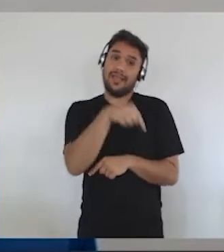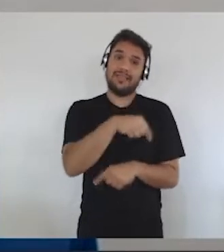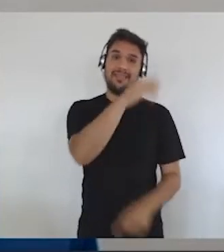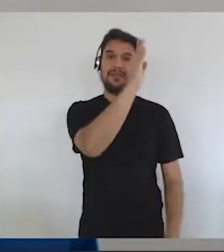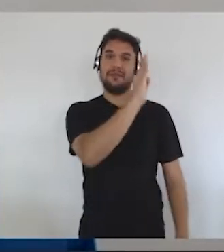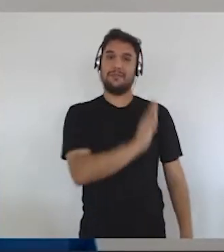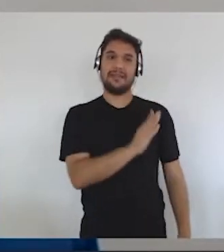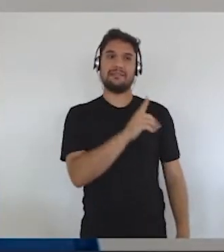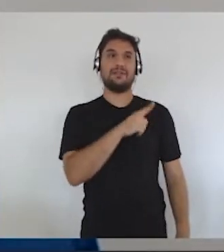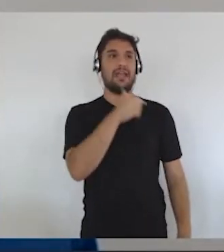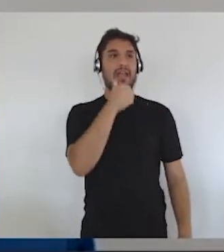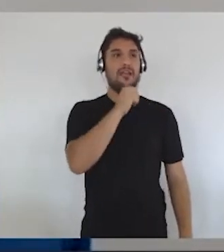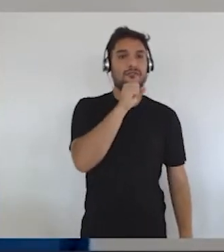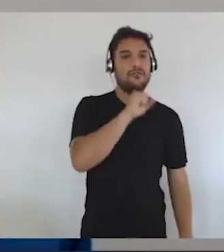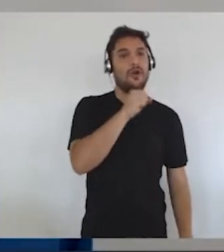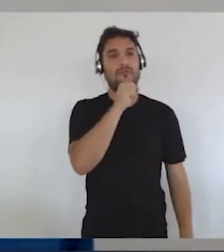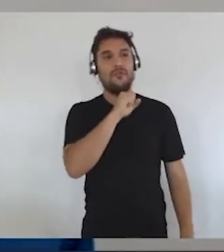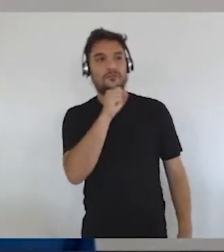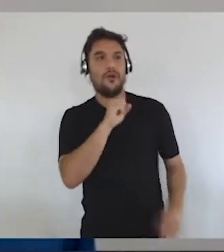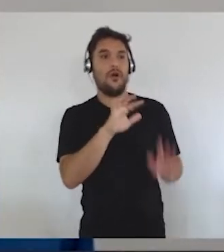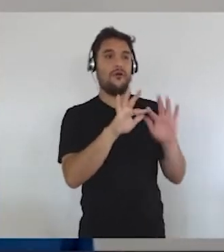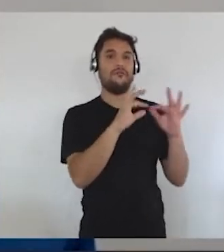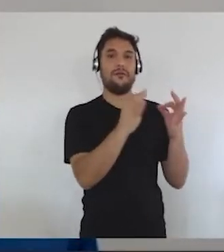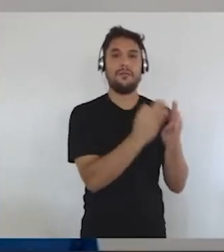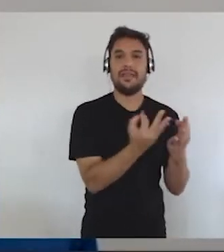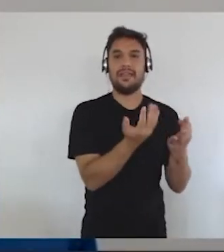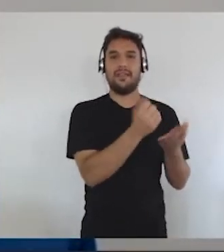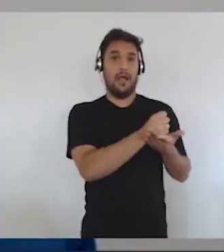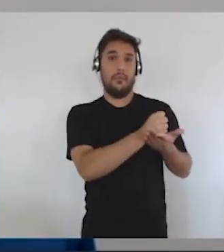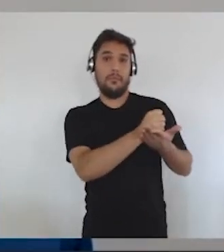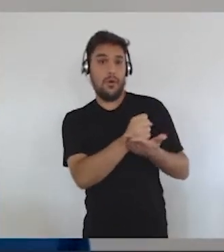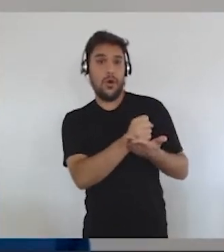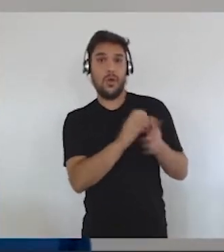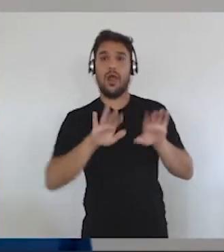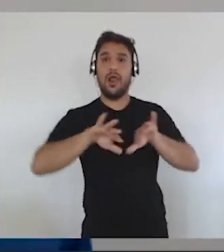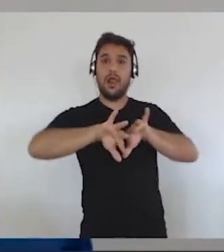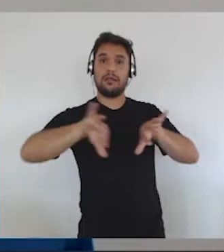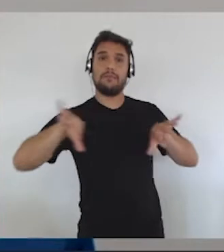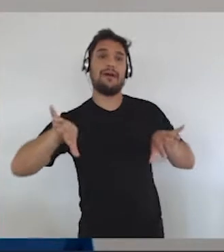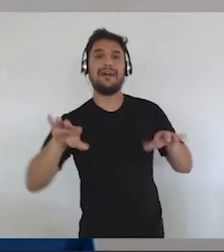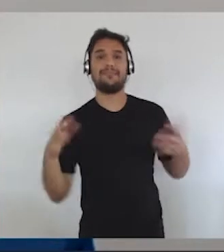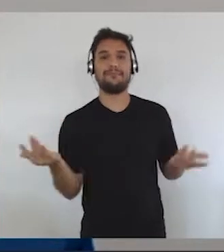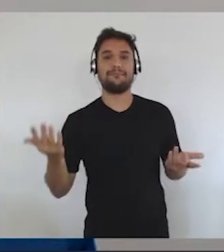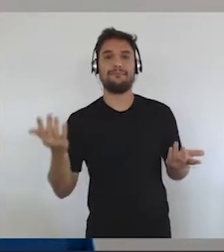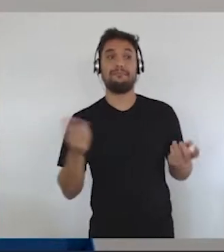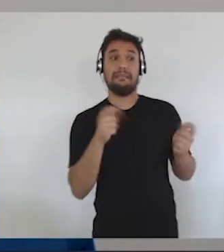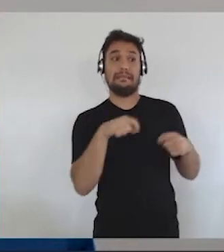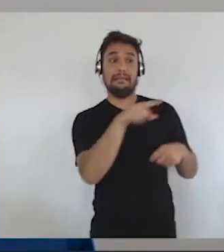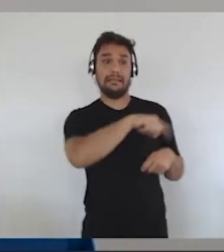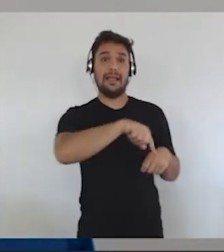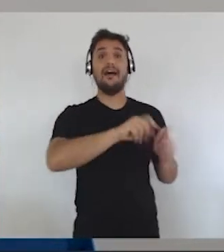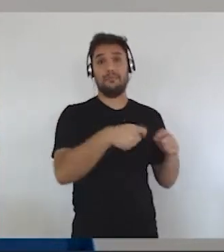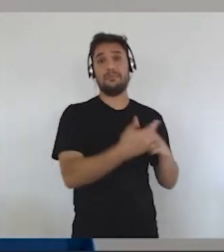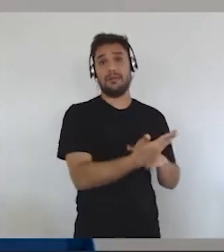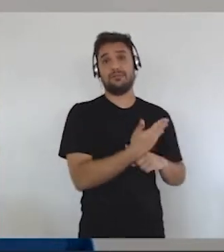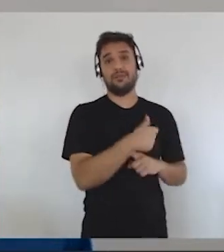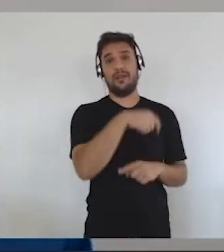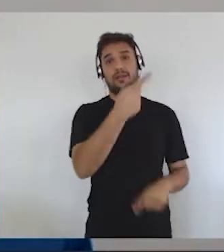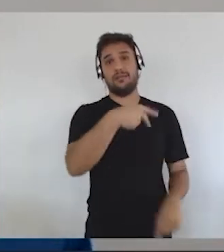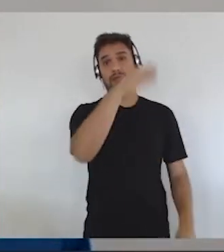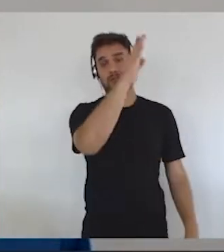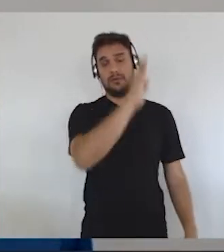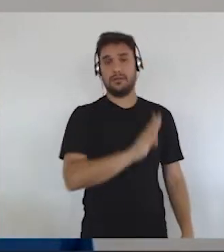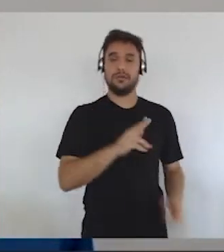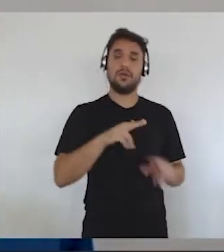formado pelas avós, pelos avós, pelos tios, enfim, por amigos que pudessem socorrer essas pessoas.